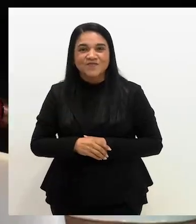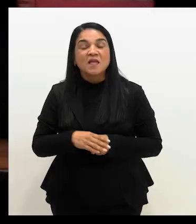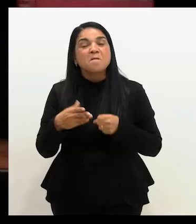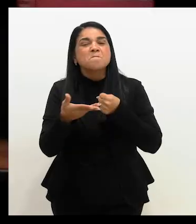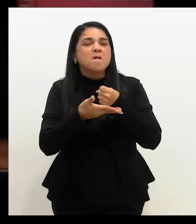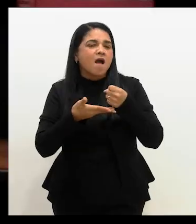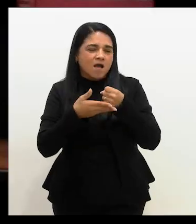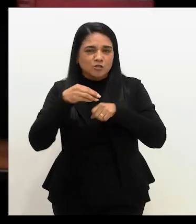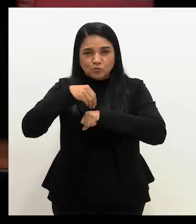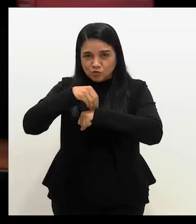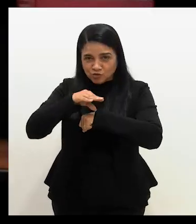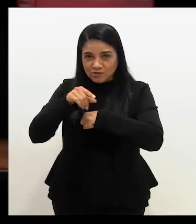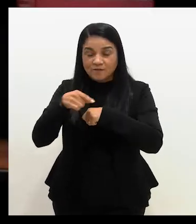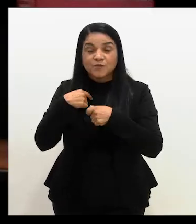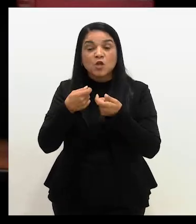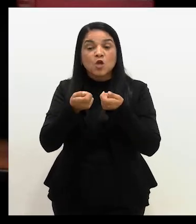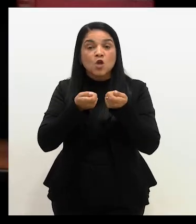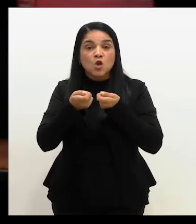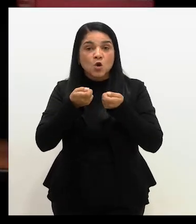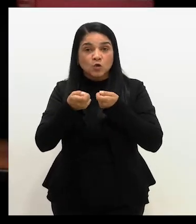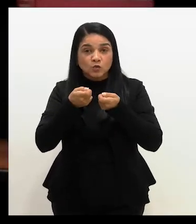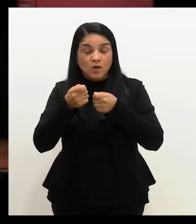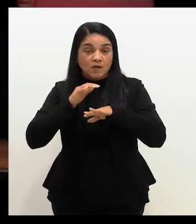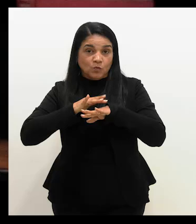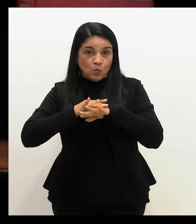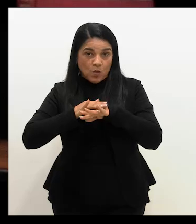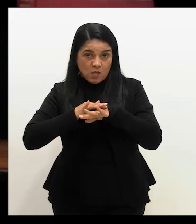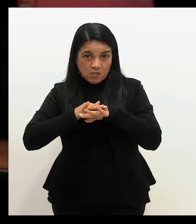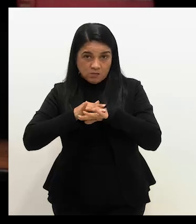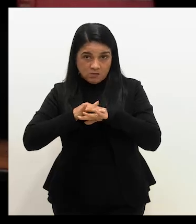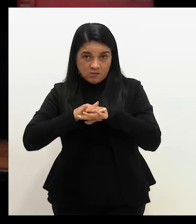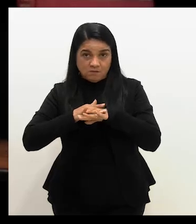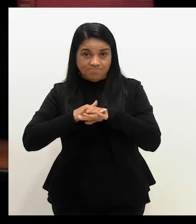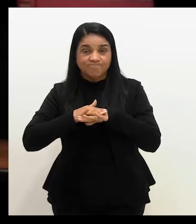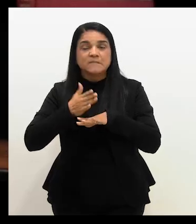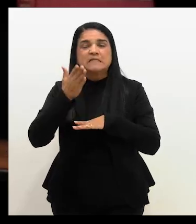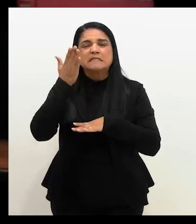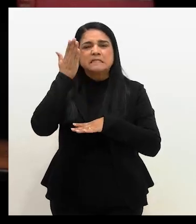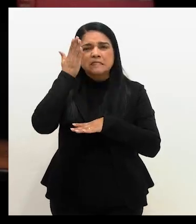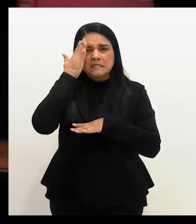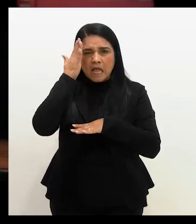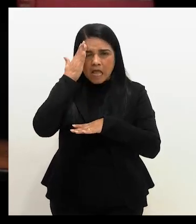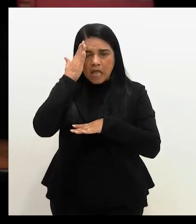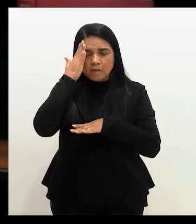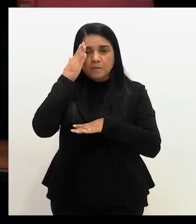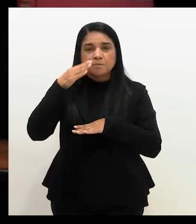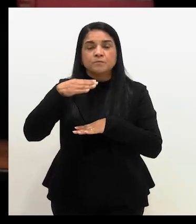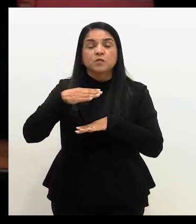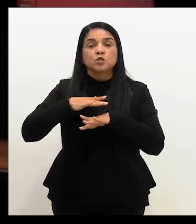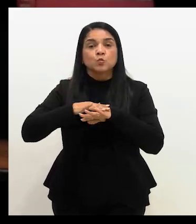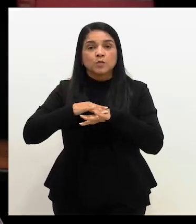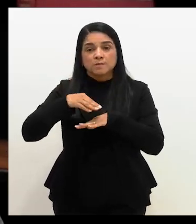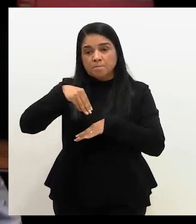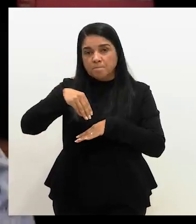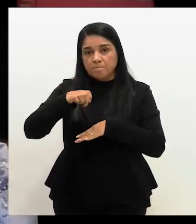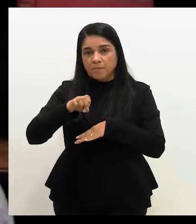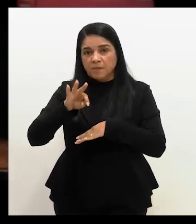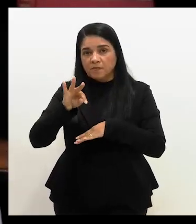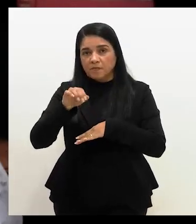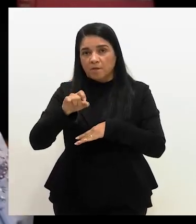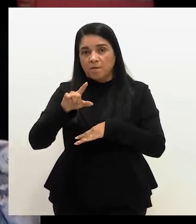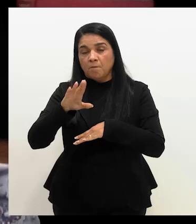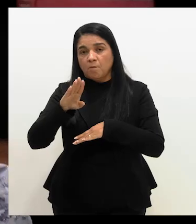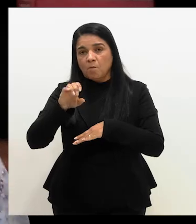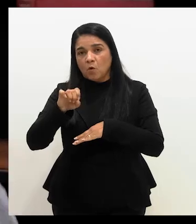certeza. Então, algumas coisas básicas, né? A gente controlar as doenças metabólicas, que são doenças que a gente sabe que elas estão